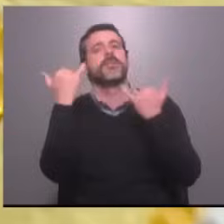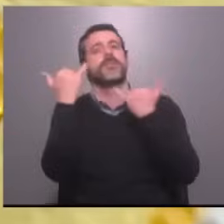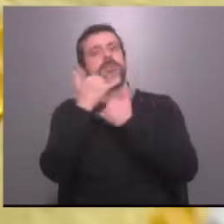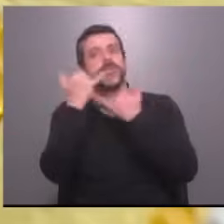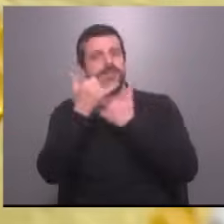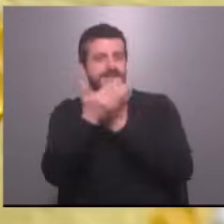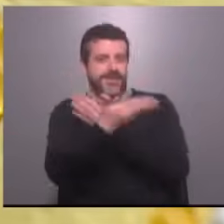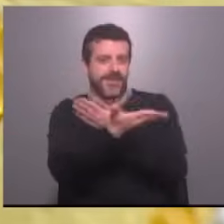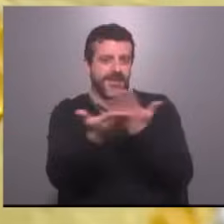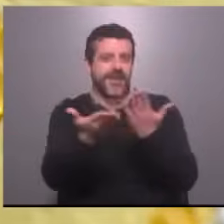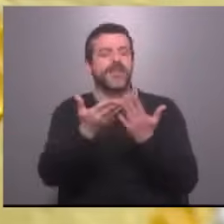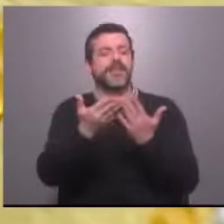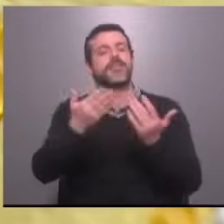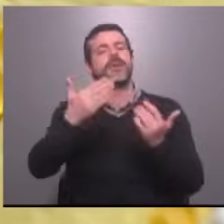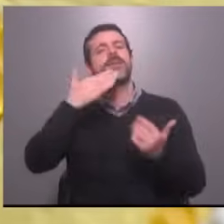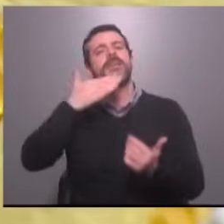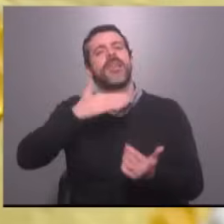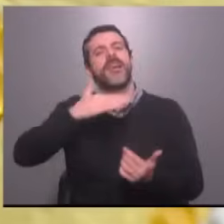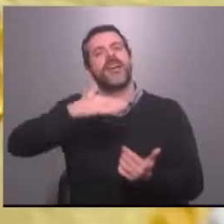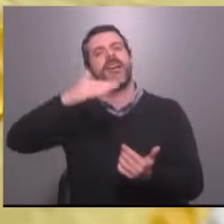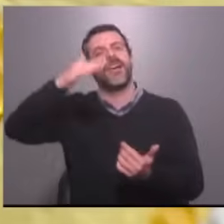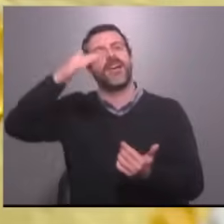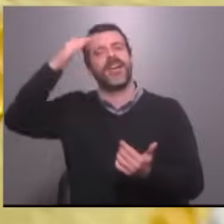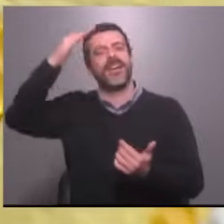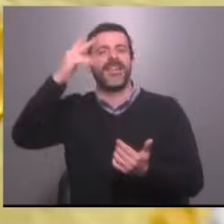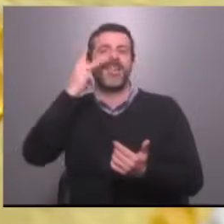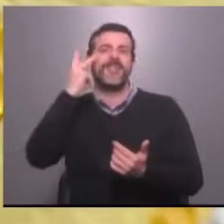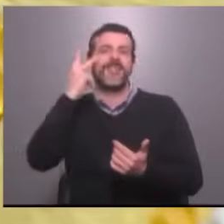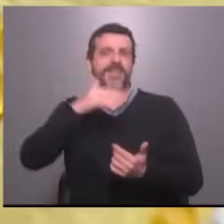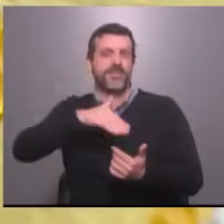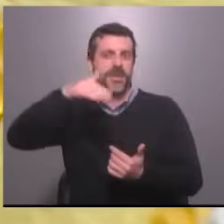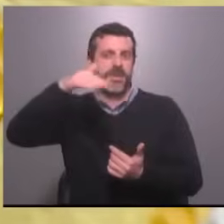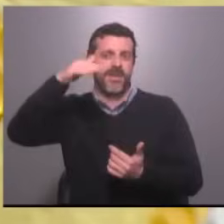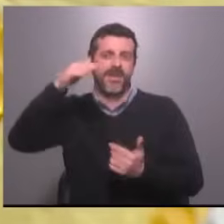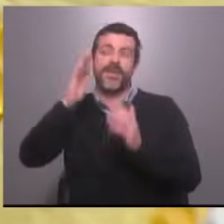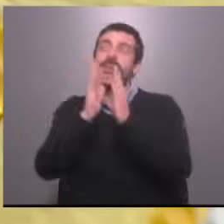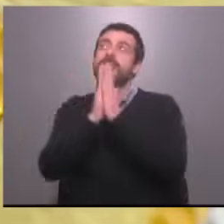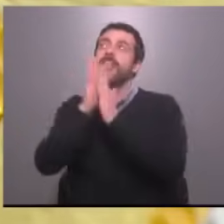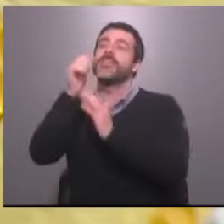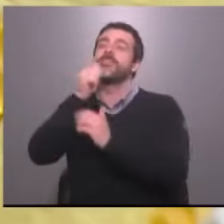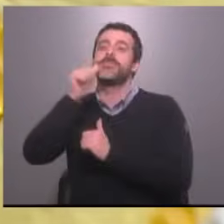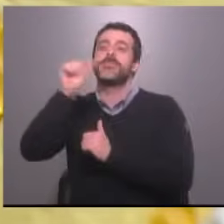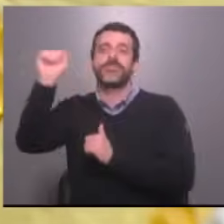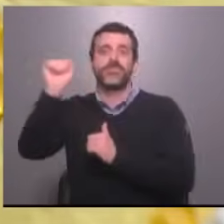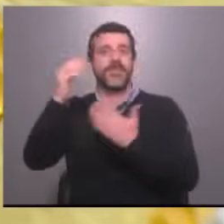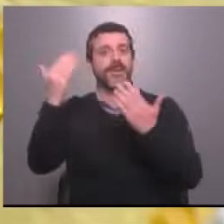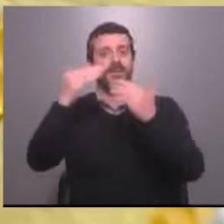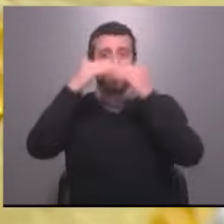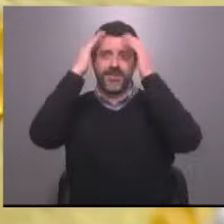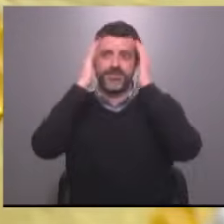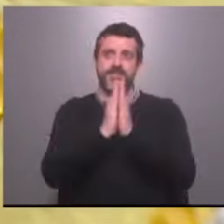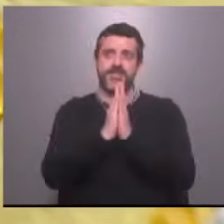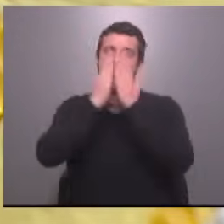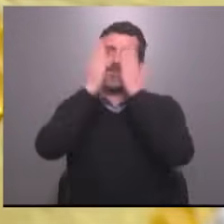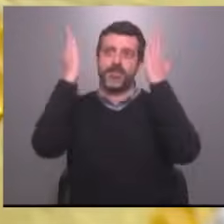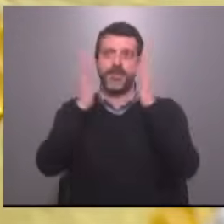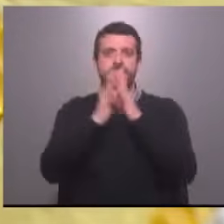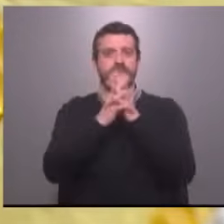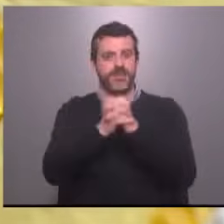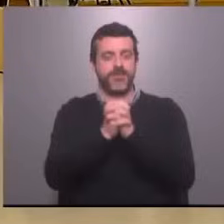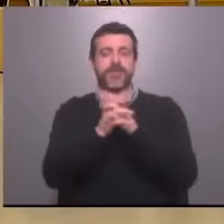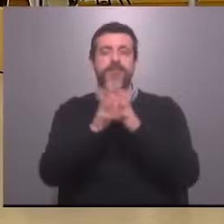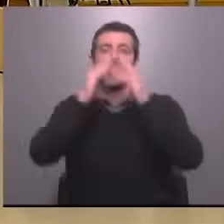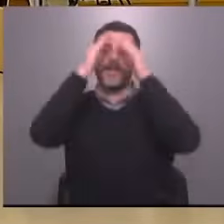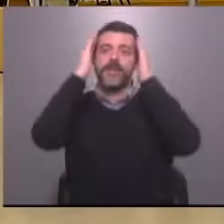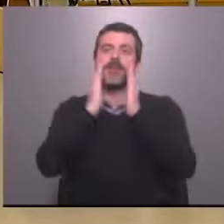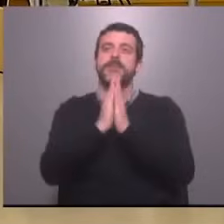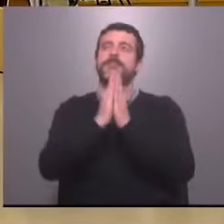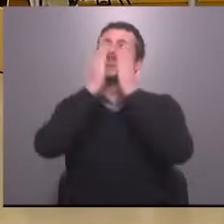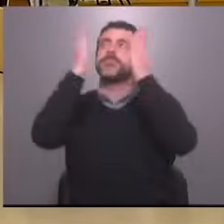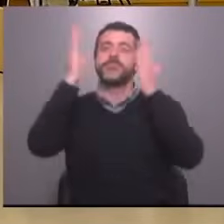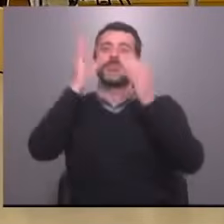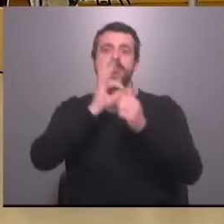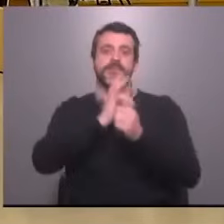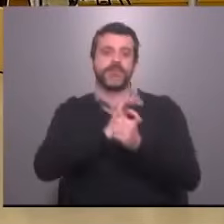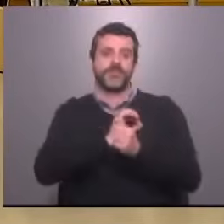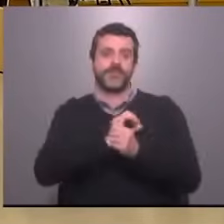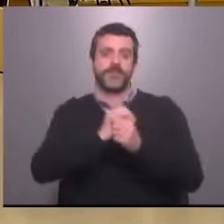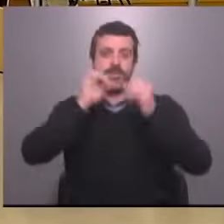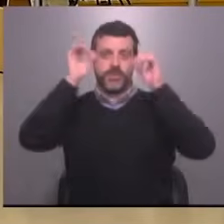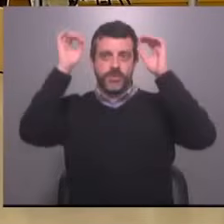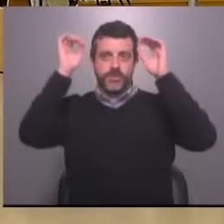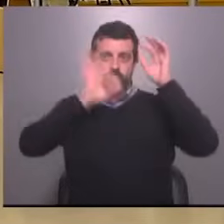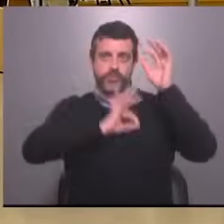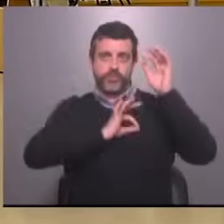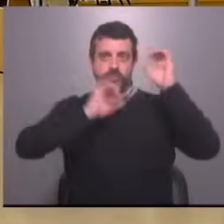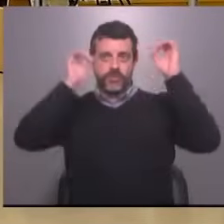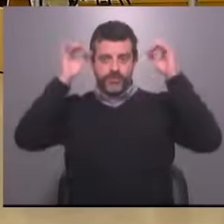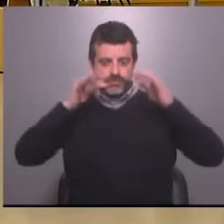e, enfim, felicidade e longos anos de vida, os que Deus quiser. Vamos rezar então a Ave Maria, Nossa Senhora.